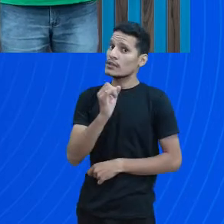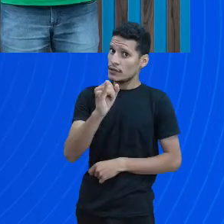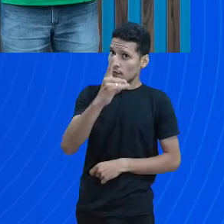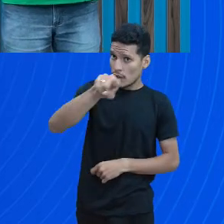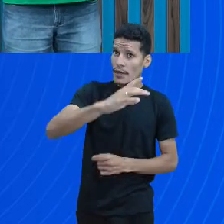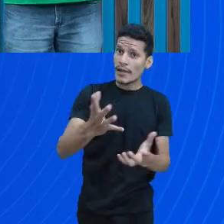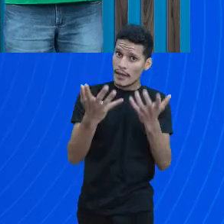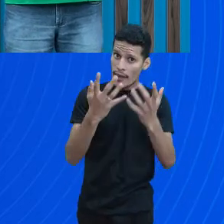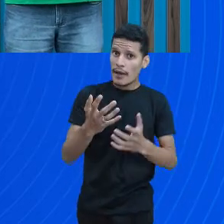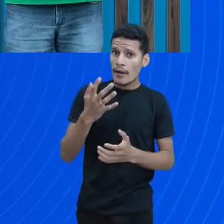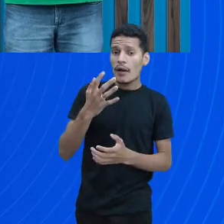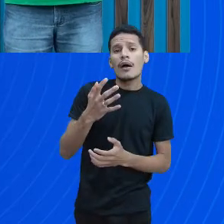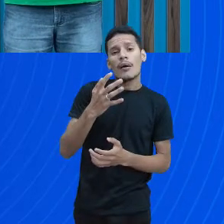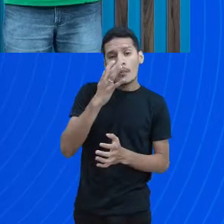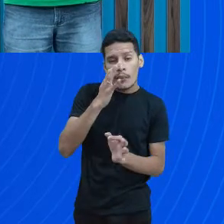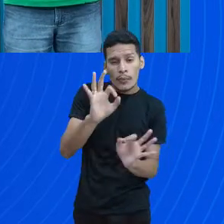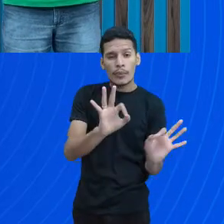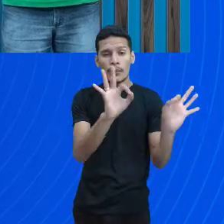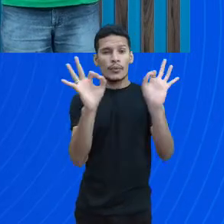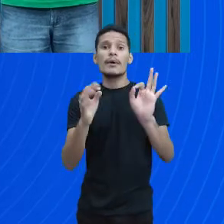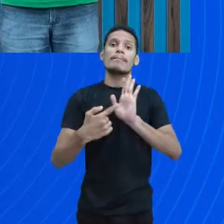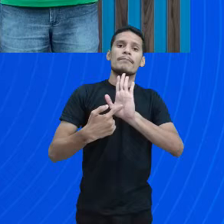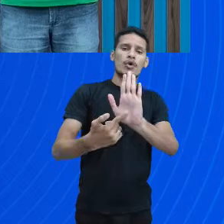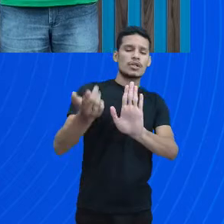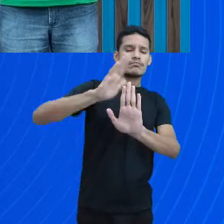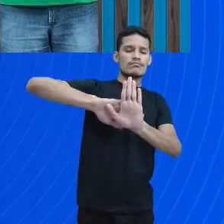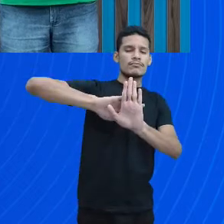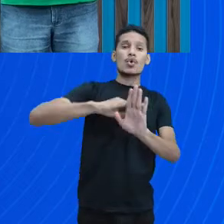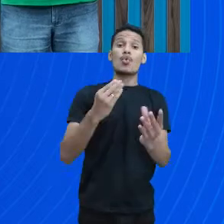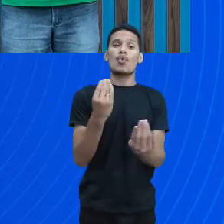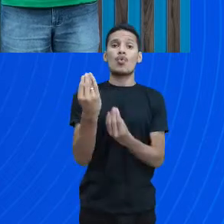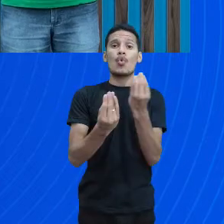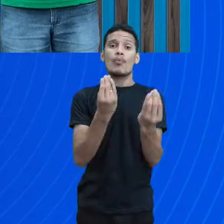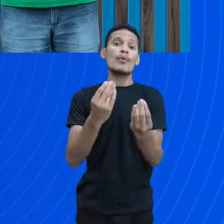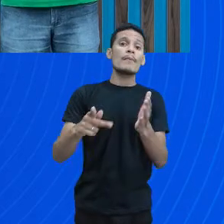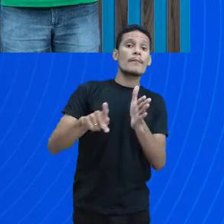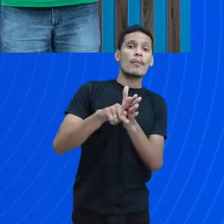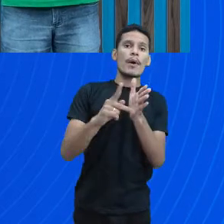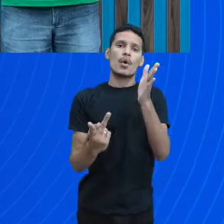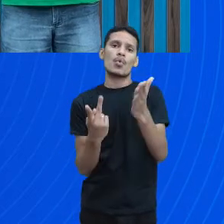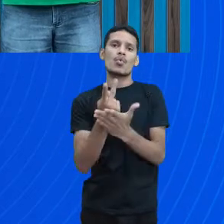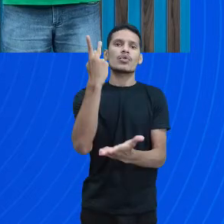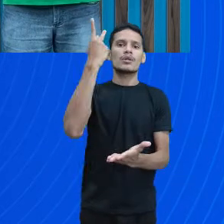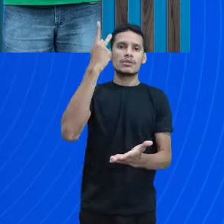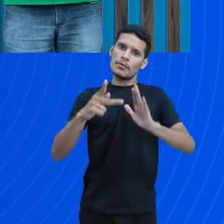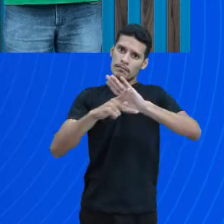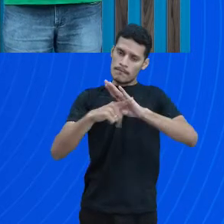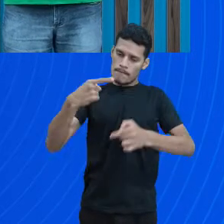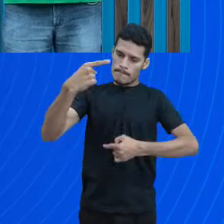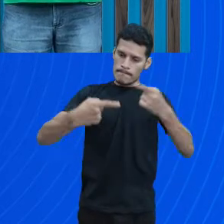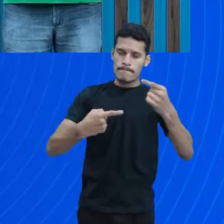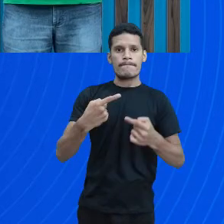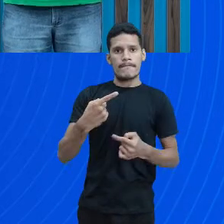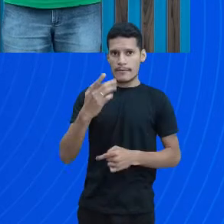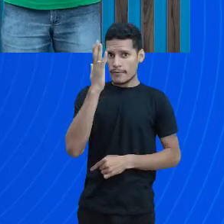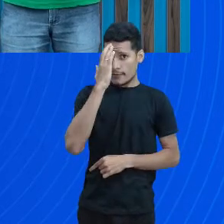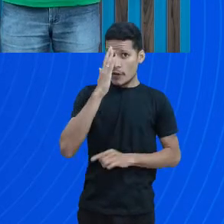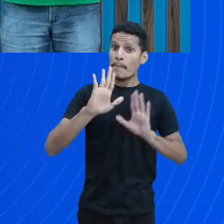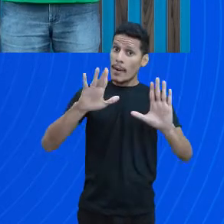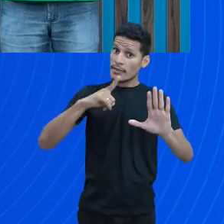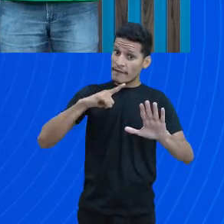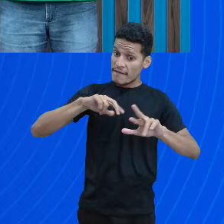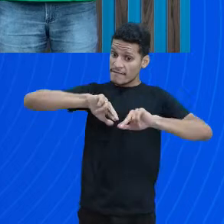assistir, pode dar uma pesquisada. O Que é Isso, Companheiro mostra os bastidores, né, de toda essa trama política. Mas nós tivemos várias ações de